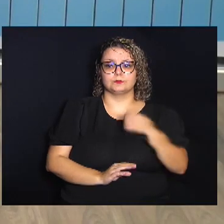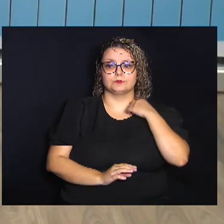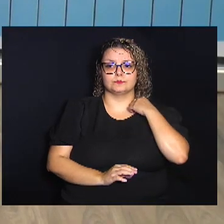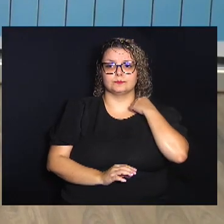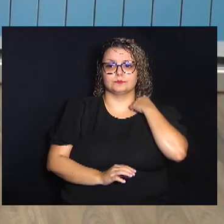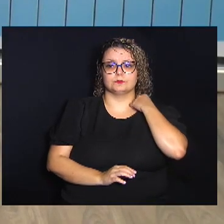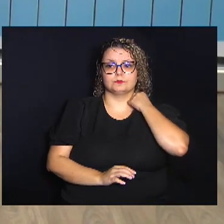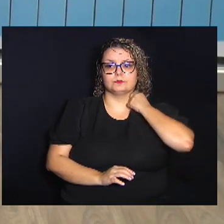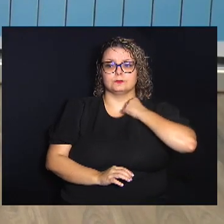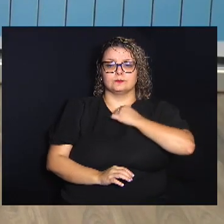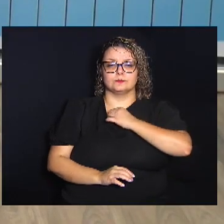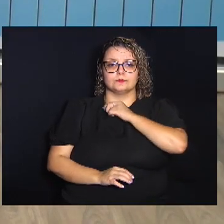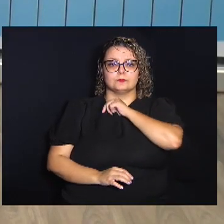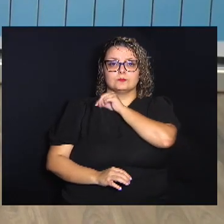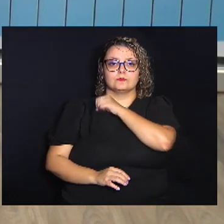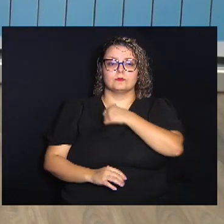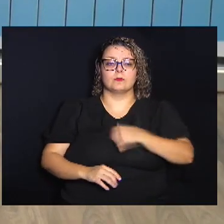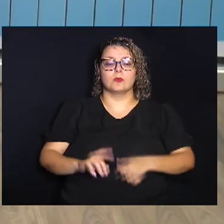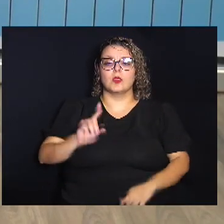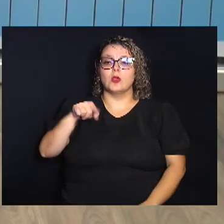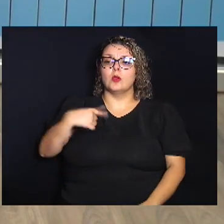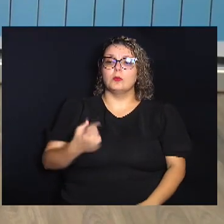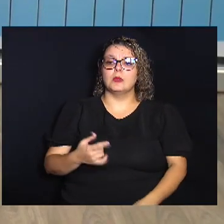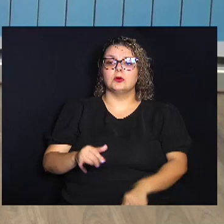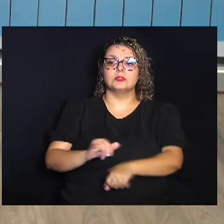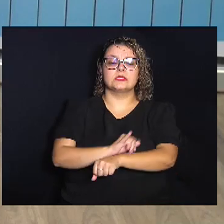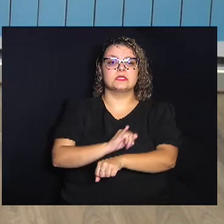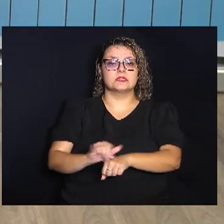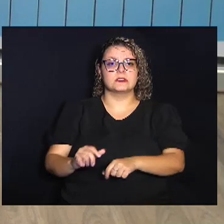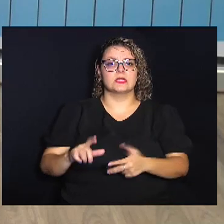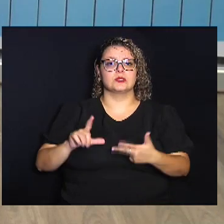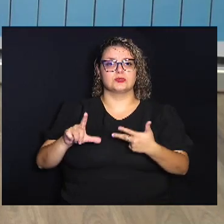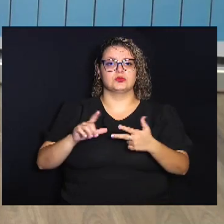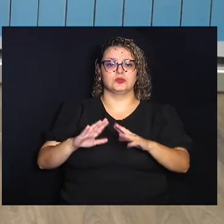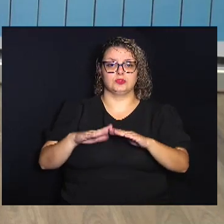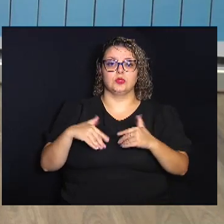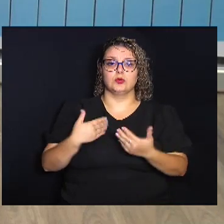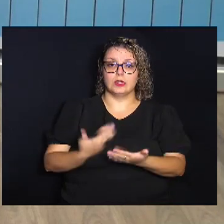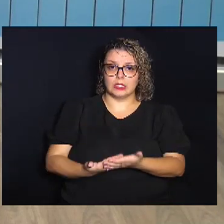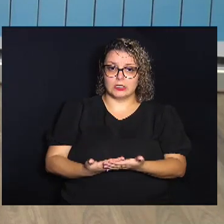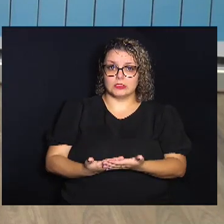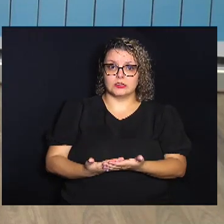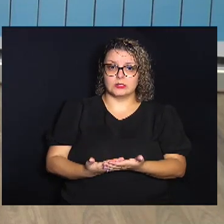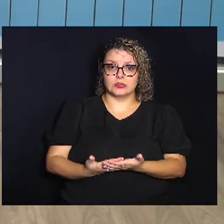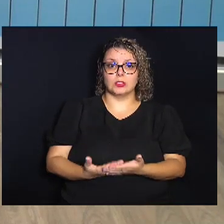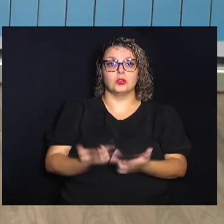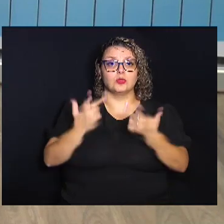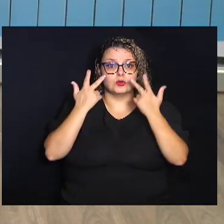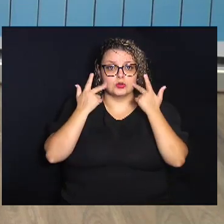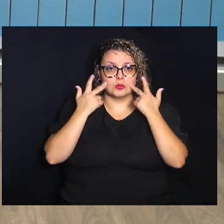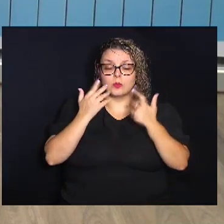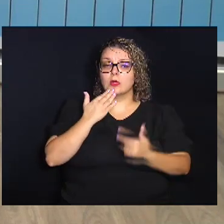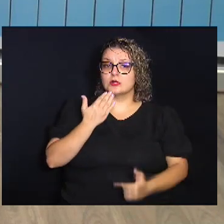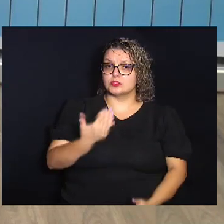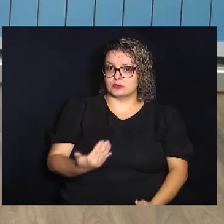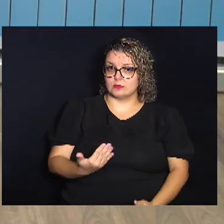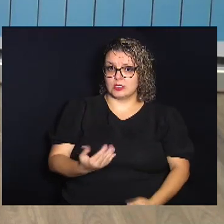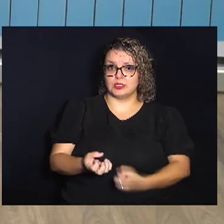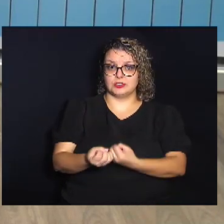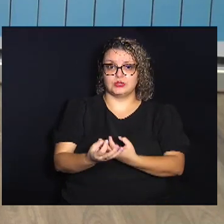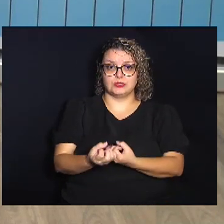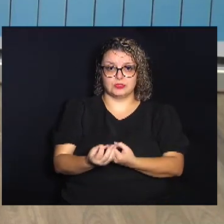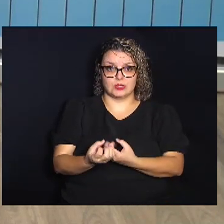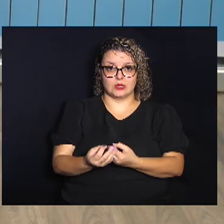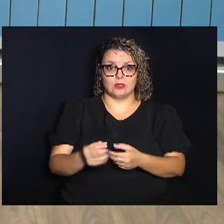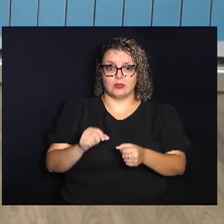Agora nós vamos falar sobre uma outra ferramenta legislativa, são os requerimentos. Eles geralmente solicitam informações